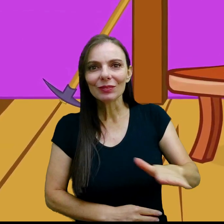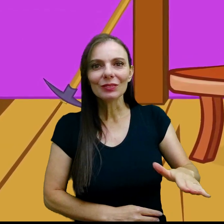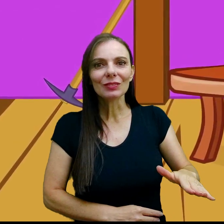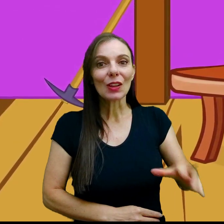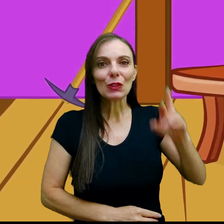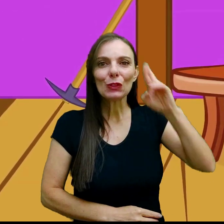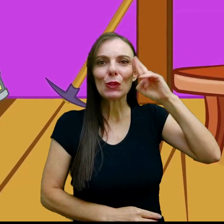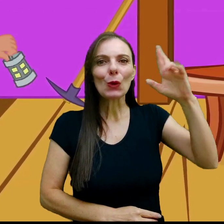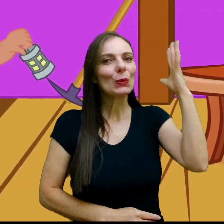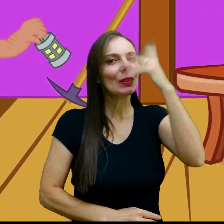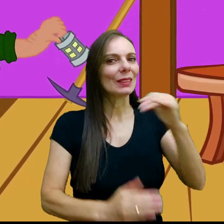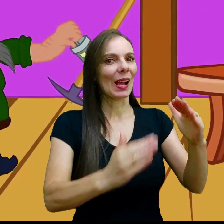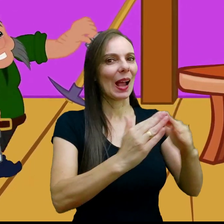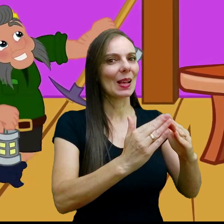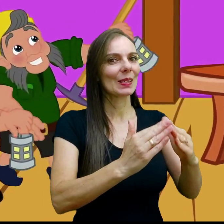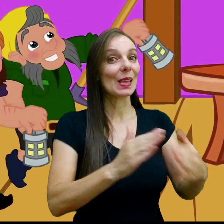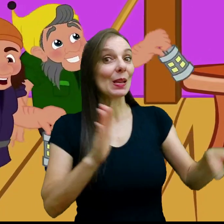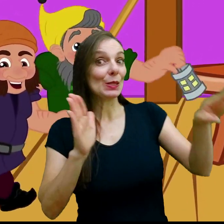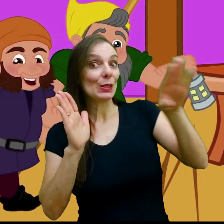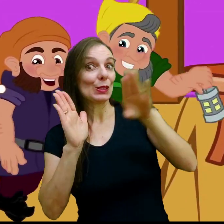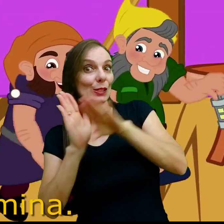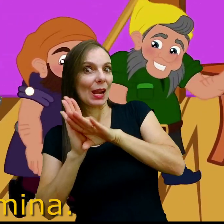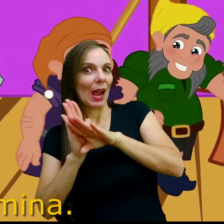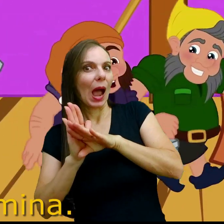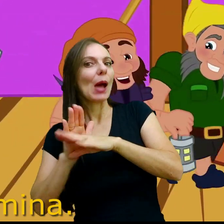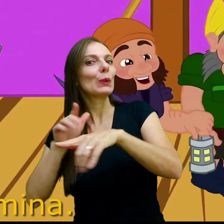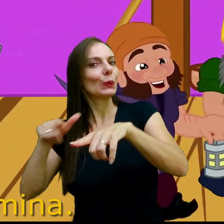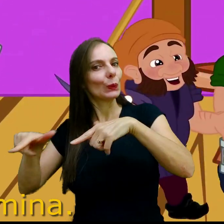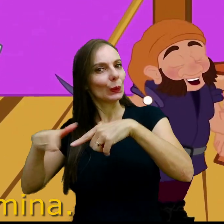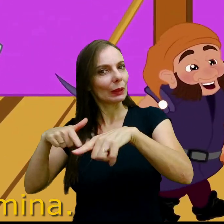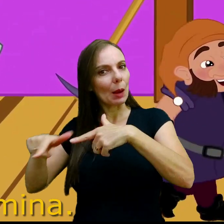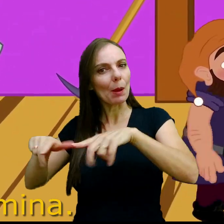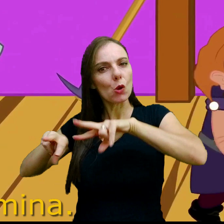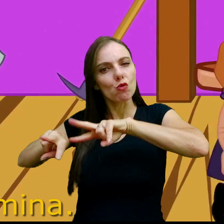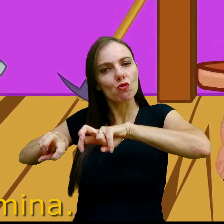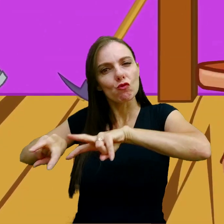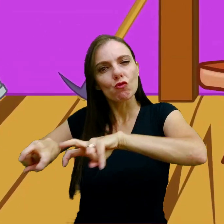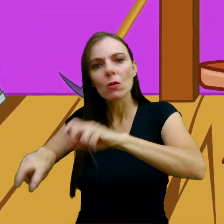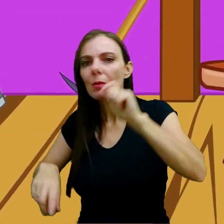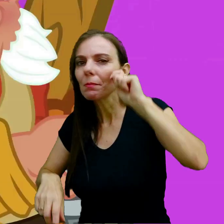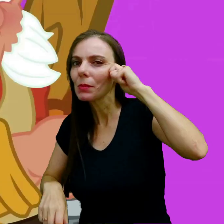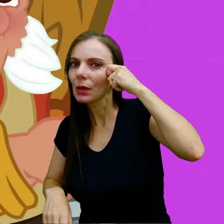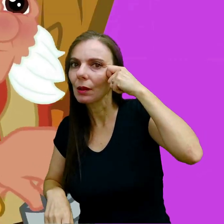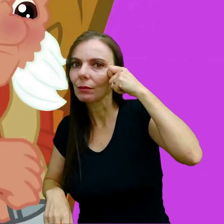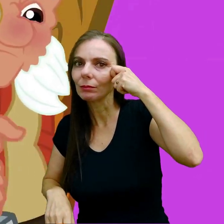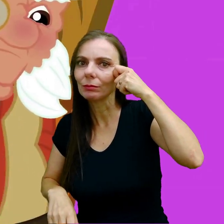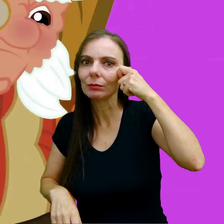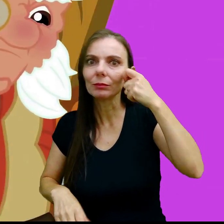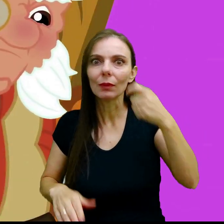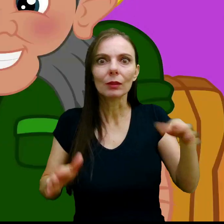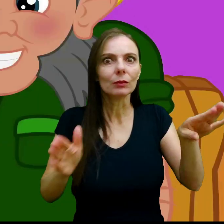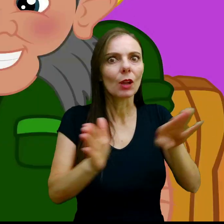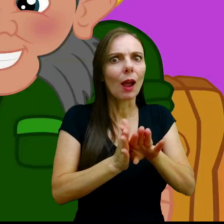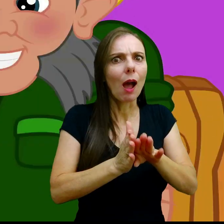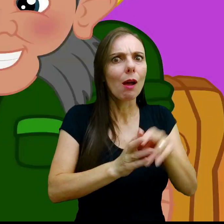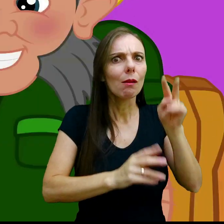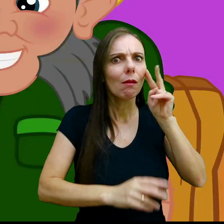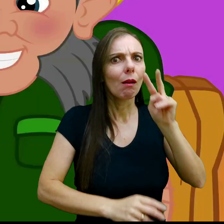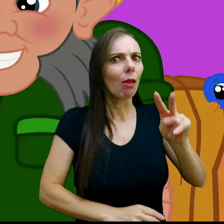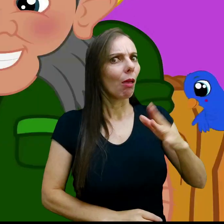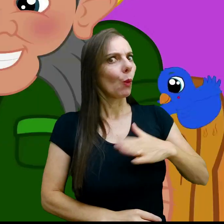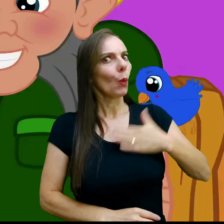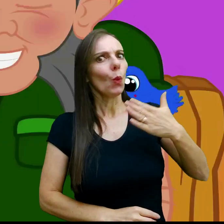os sete anões, que eram donos de uma linda casa, chegaram do trabalho da mina. Ao entrarem,